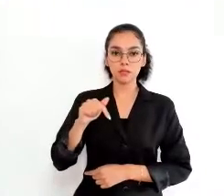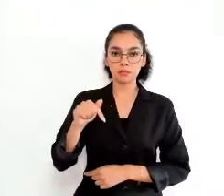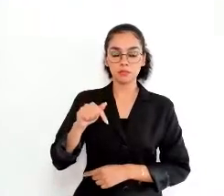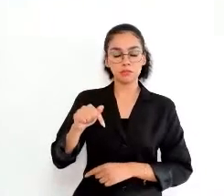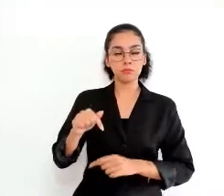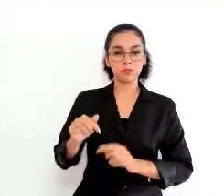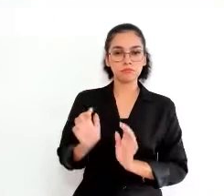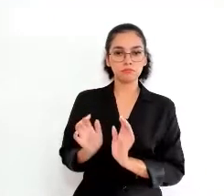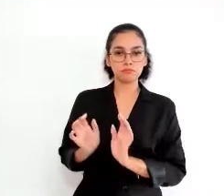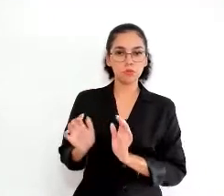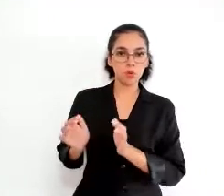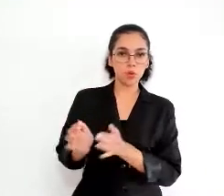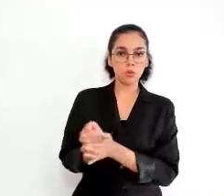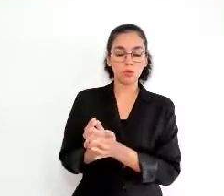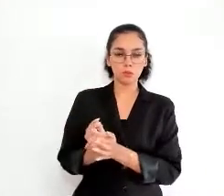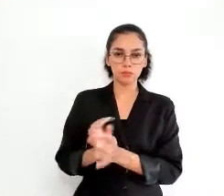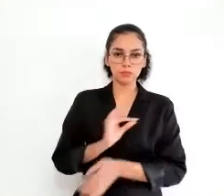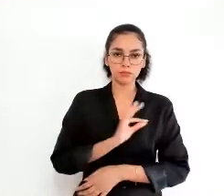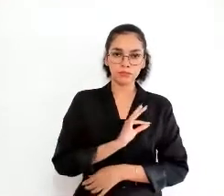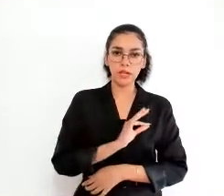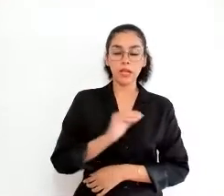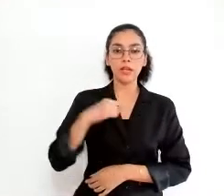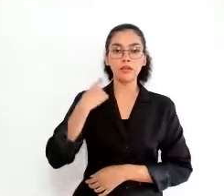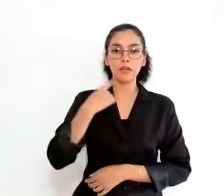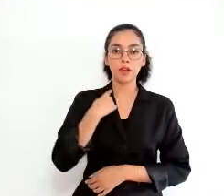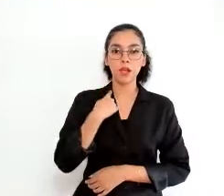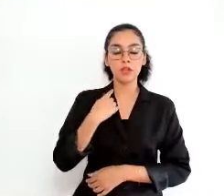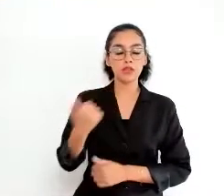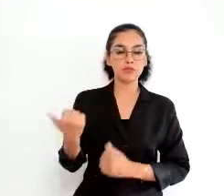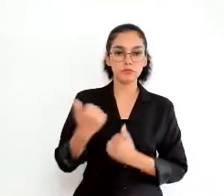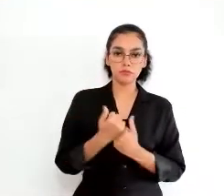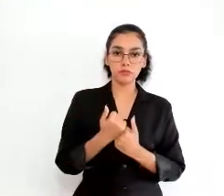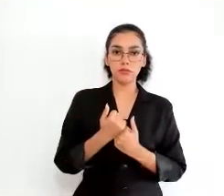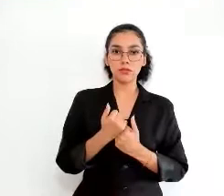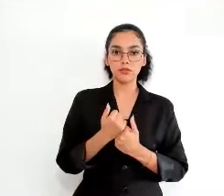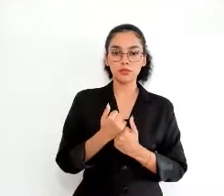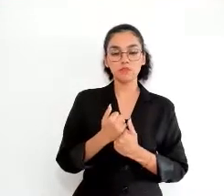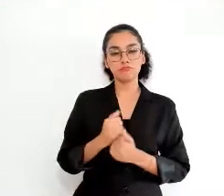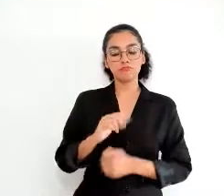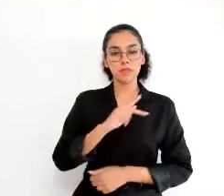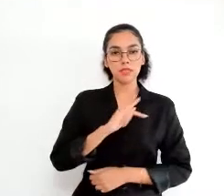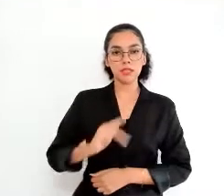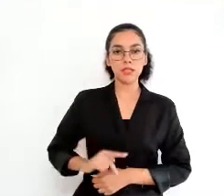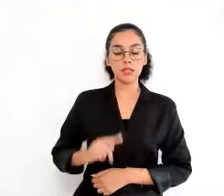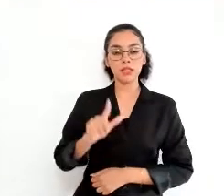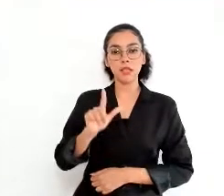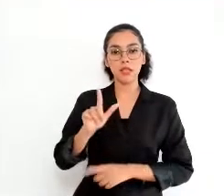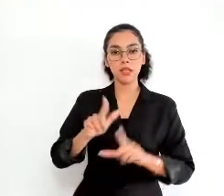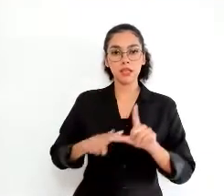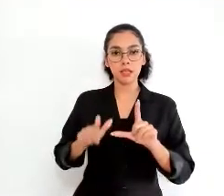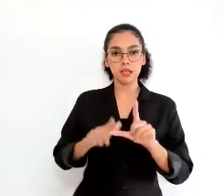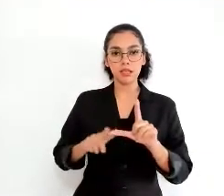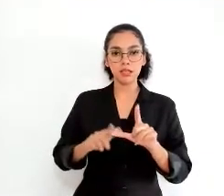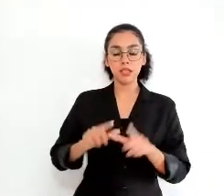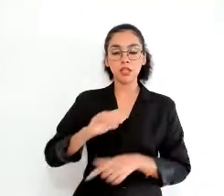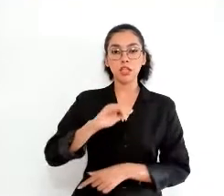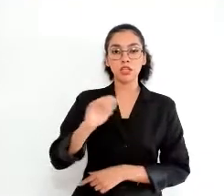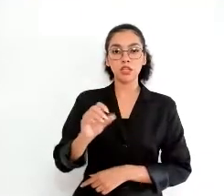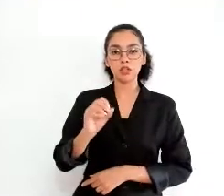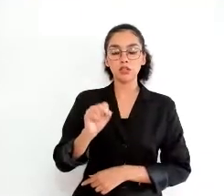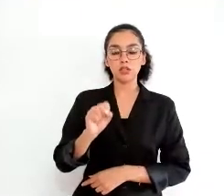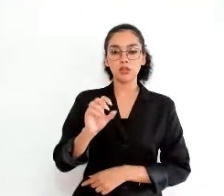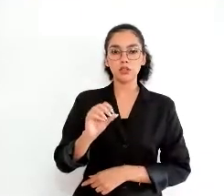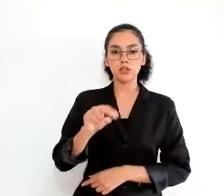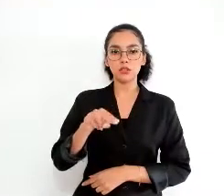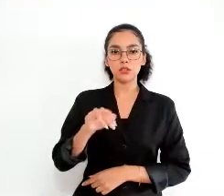e vice-presidente da Academia de Letras Jurídicas do Rio Grande do Norte, Josoniel Fonseca da Silva,